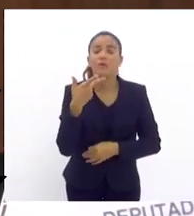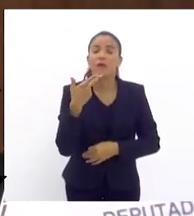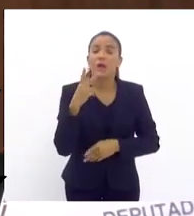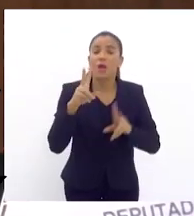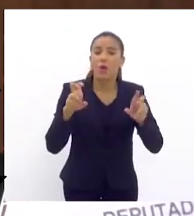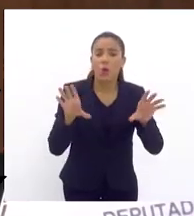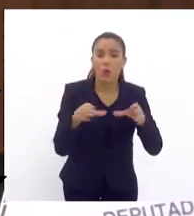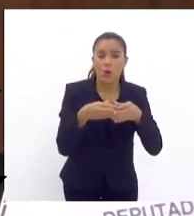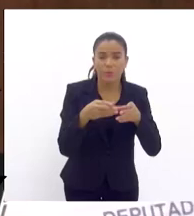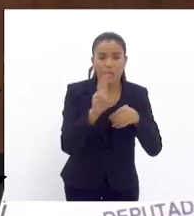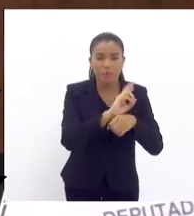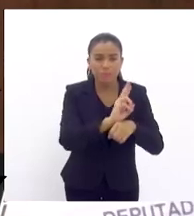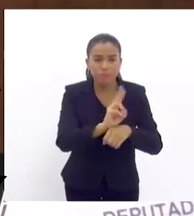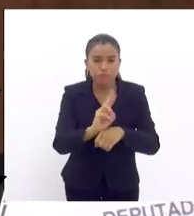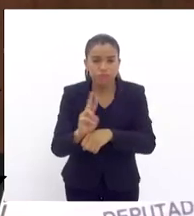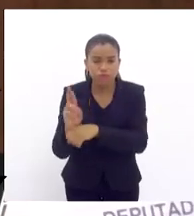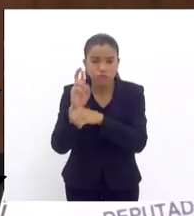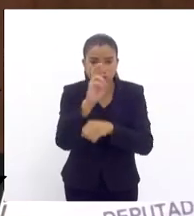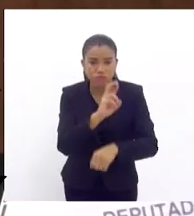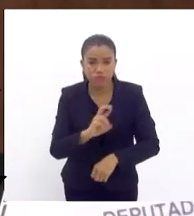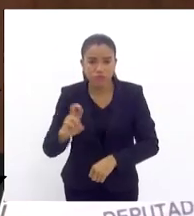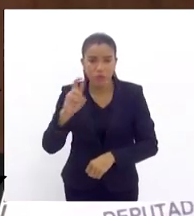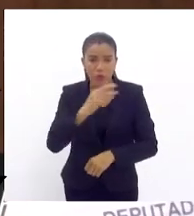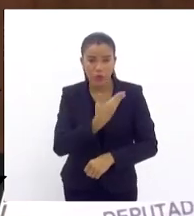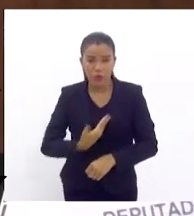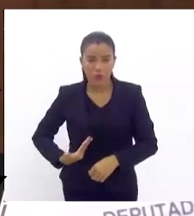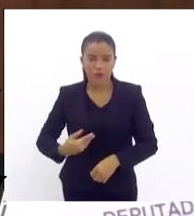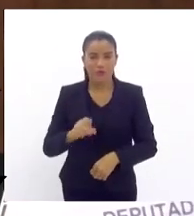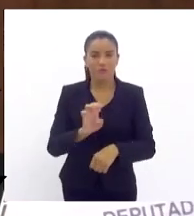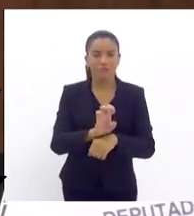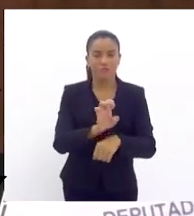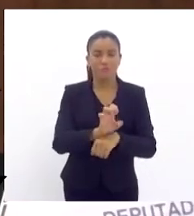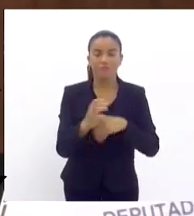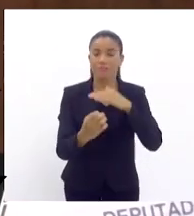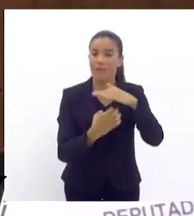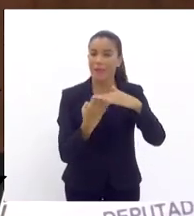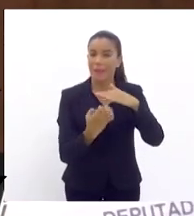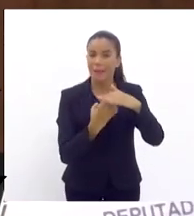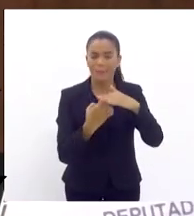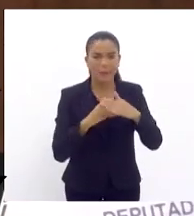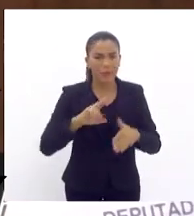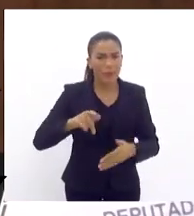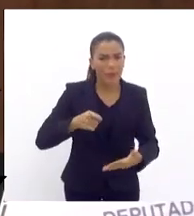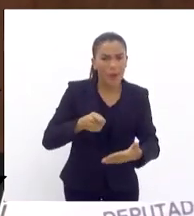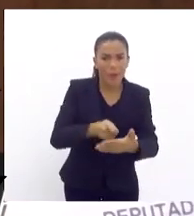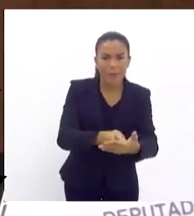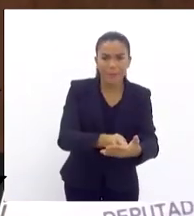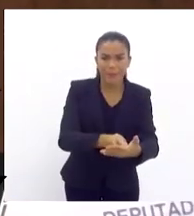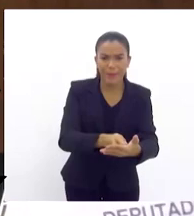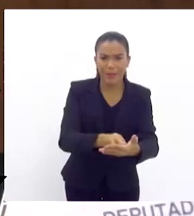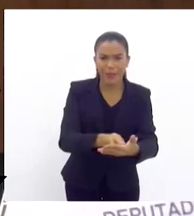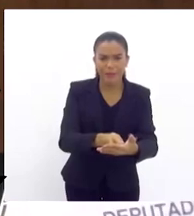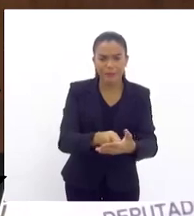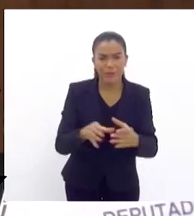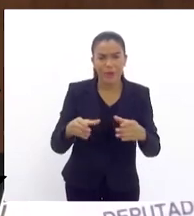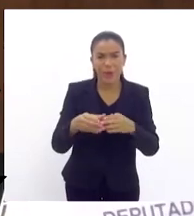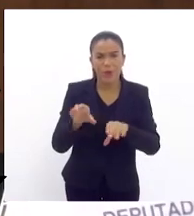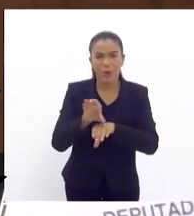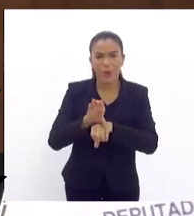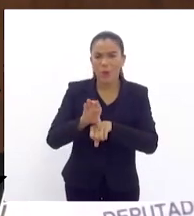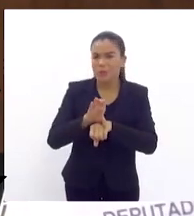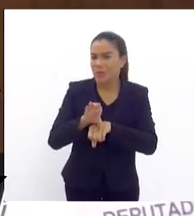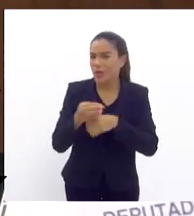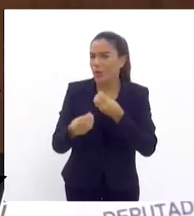comitê de monitoramento, que está na estrutura do governo do Estado, as empresas não são obrigadas a compor esses conselhos. Obrigado, Carolina. Como